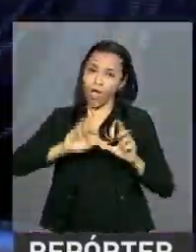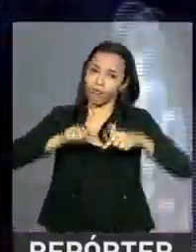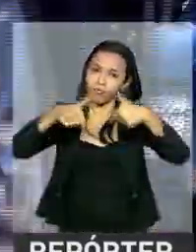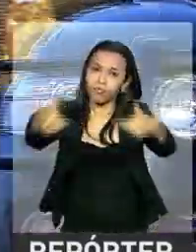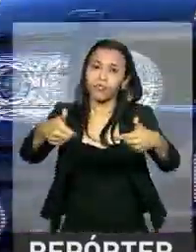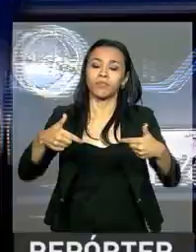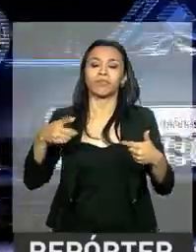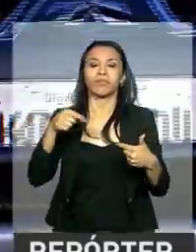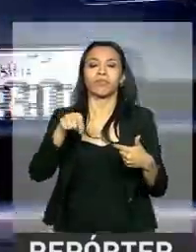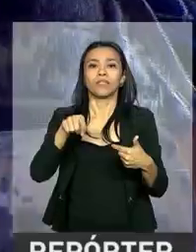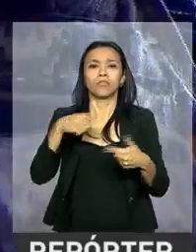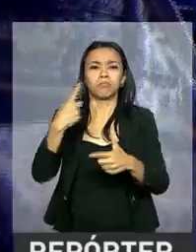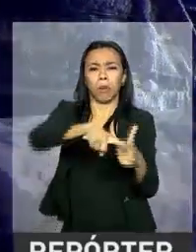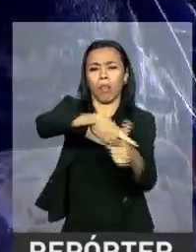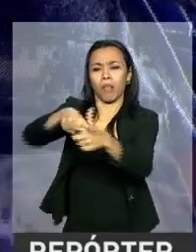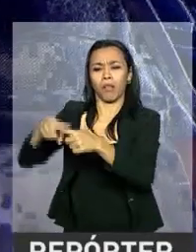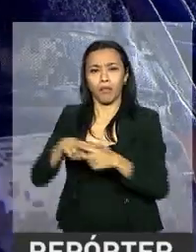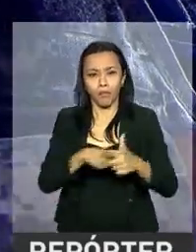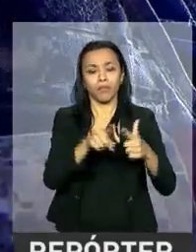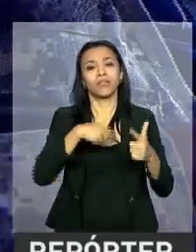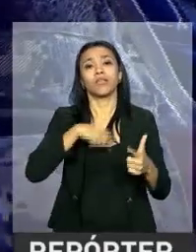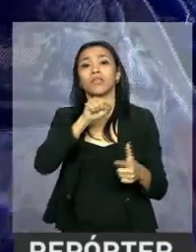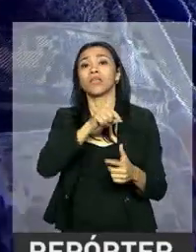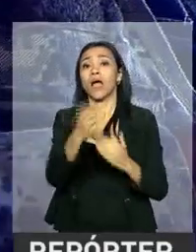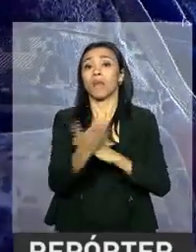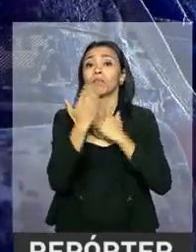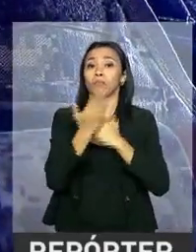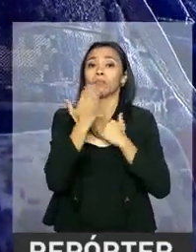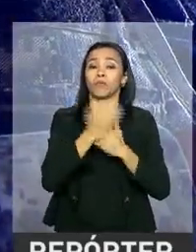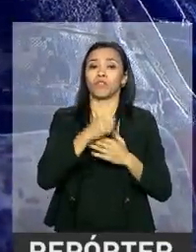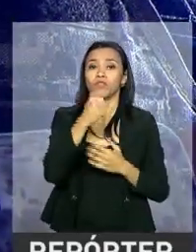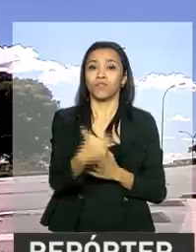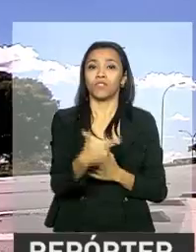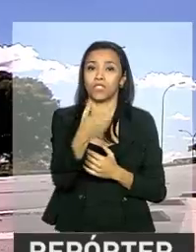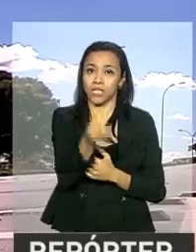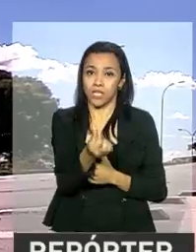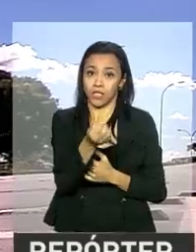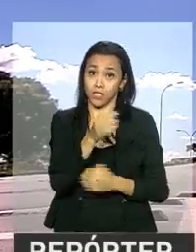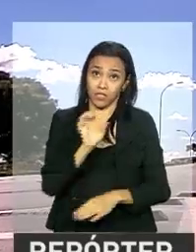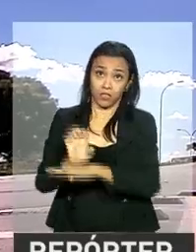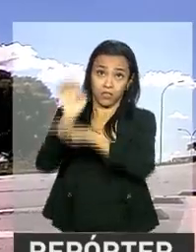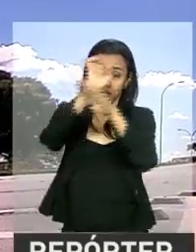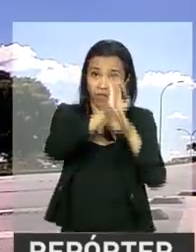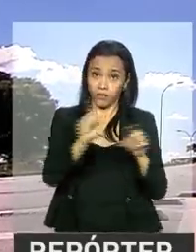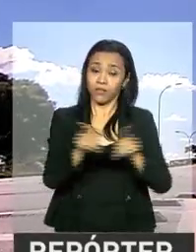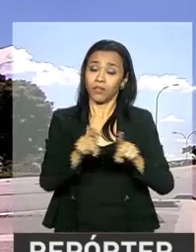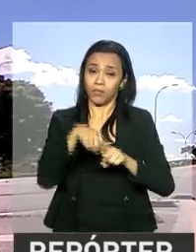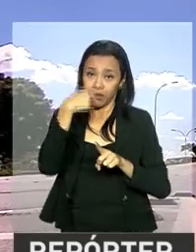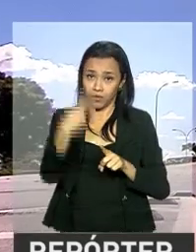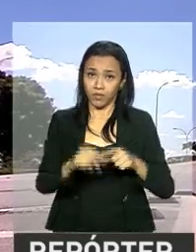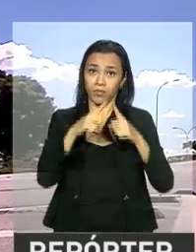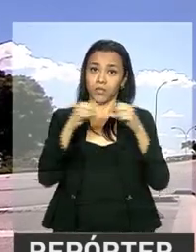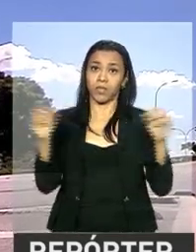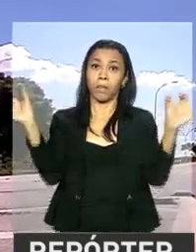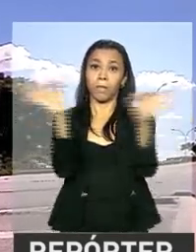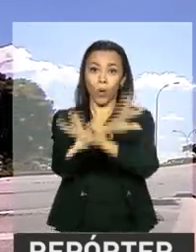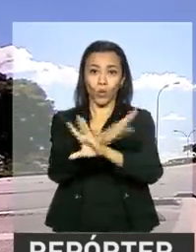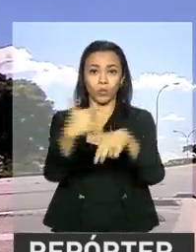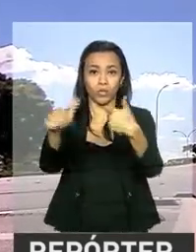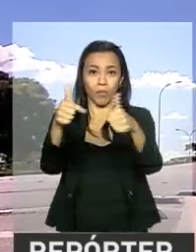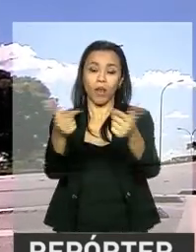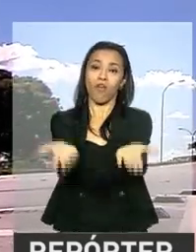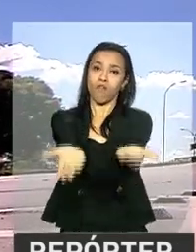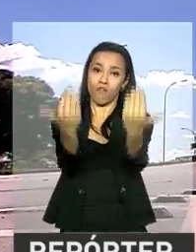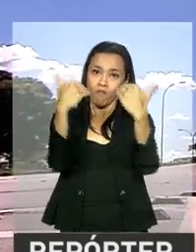participação de profissionais de segurança dos 26 estados e também do Distrito Federal após concluírem as operações eles